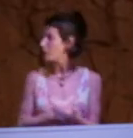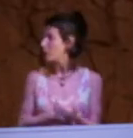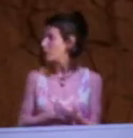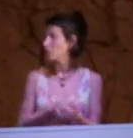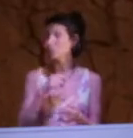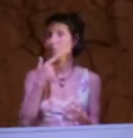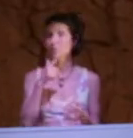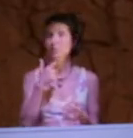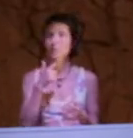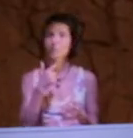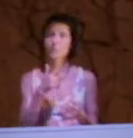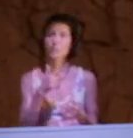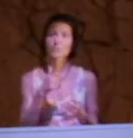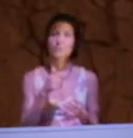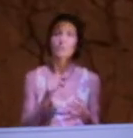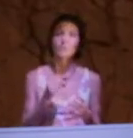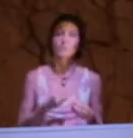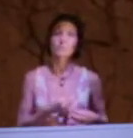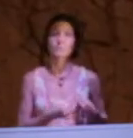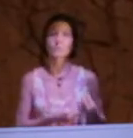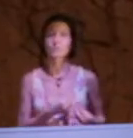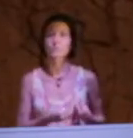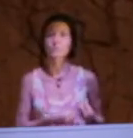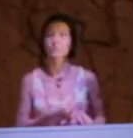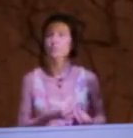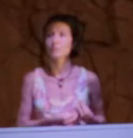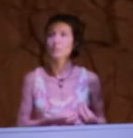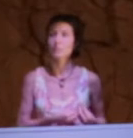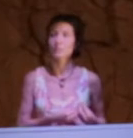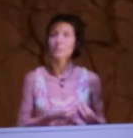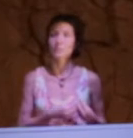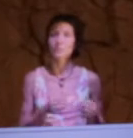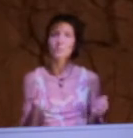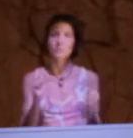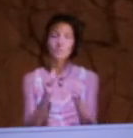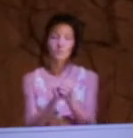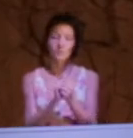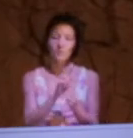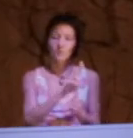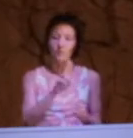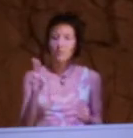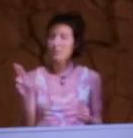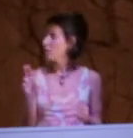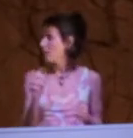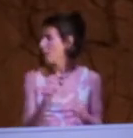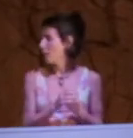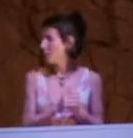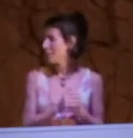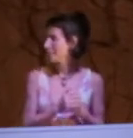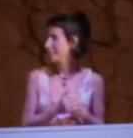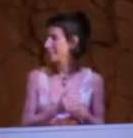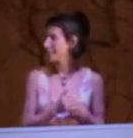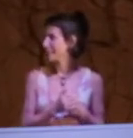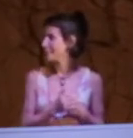dessa situação e eu resolvi adotar o caba e juntei tudo, casa de caba, para me reconectar com essa minha origem.